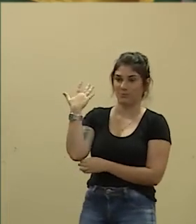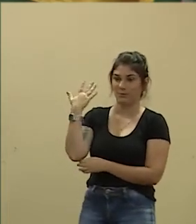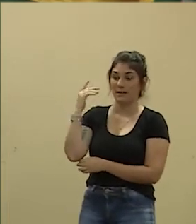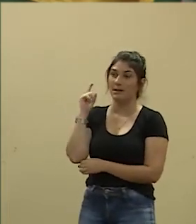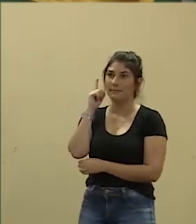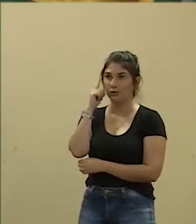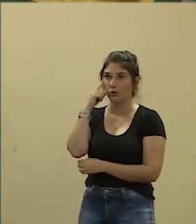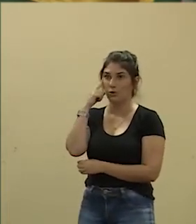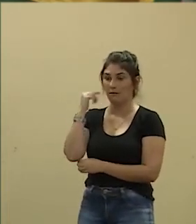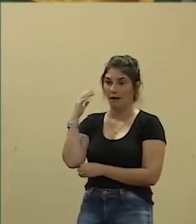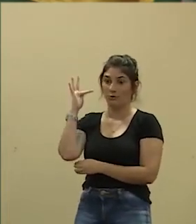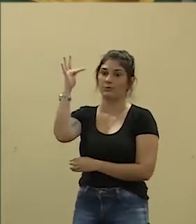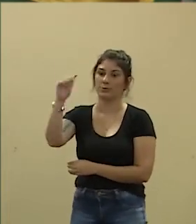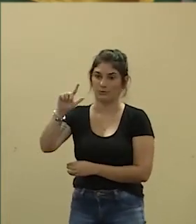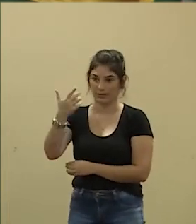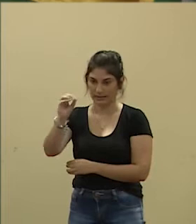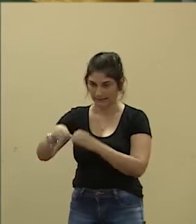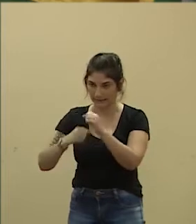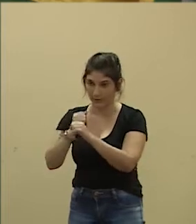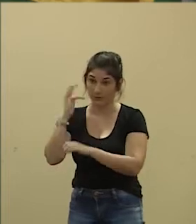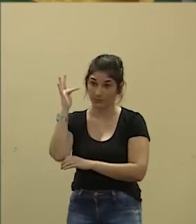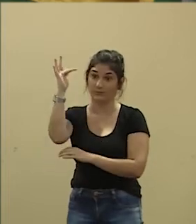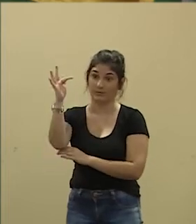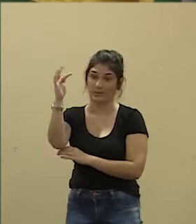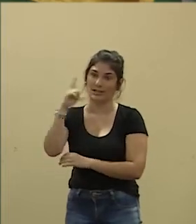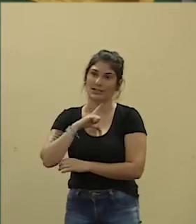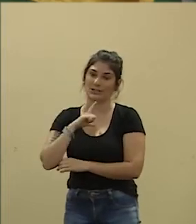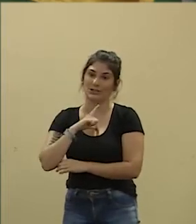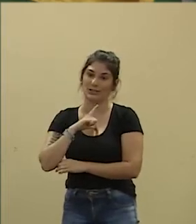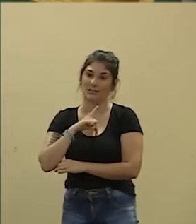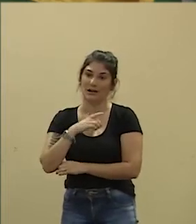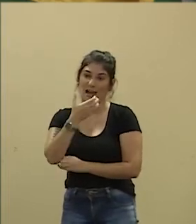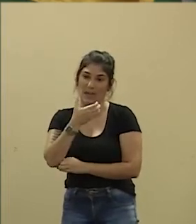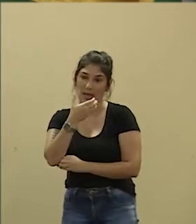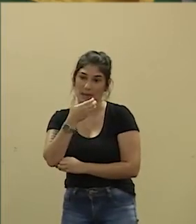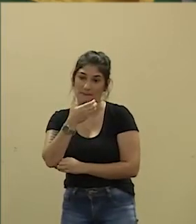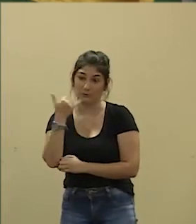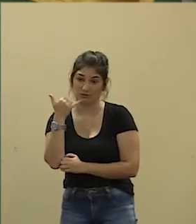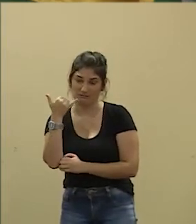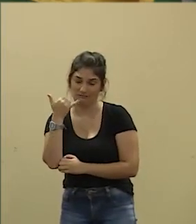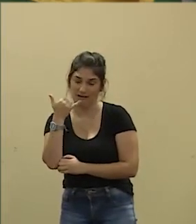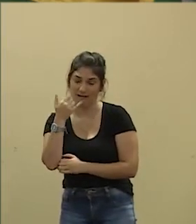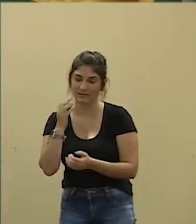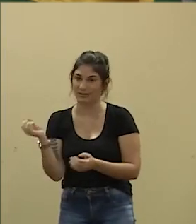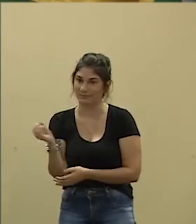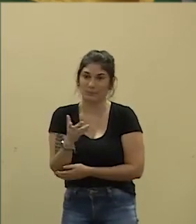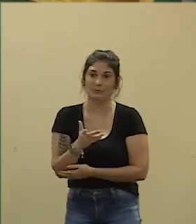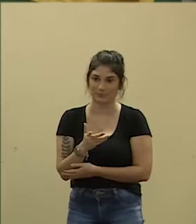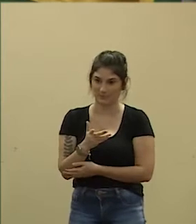nem tinha lançado o melhor que acaba de lançar o iphone por exemplo é somente ter uma perspectiva o facebook não era ainda